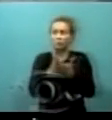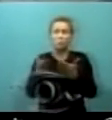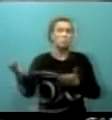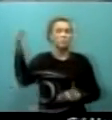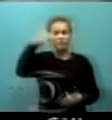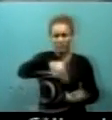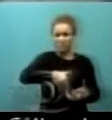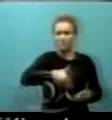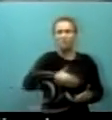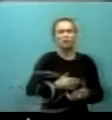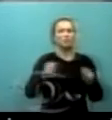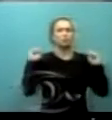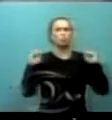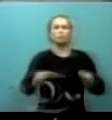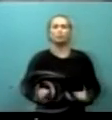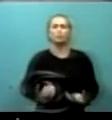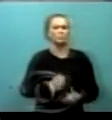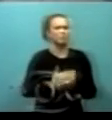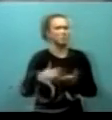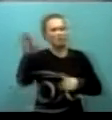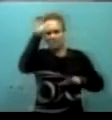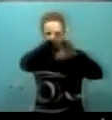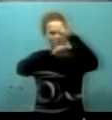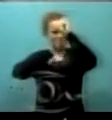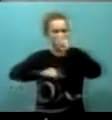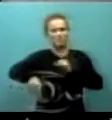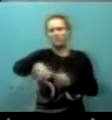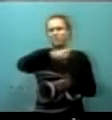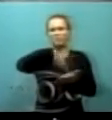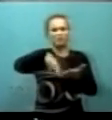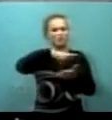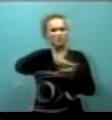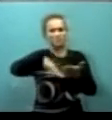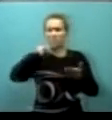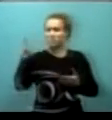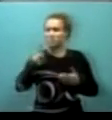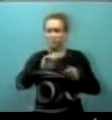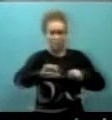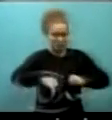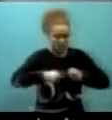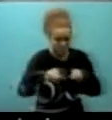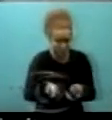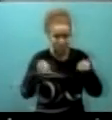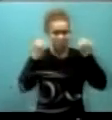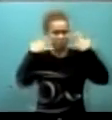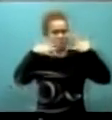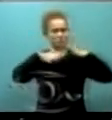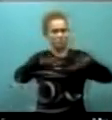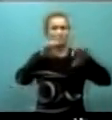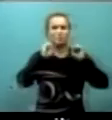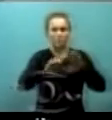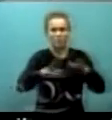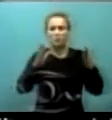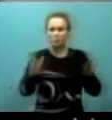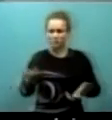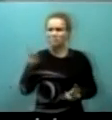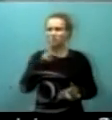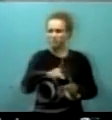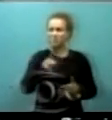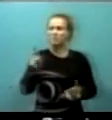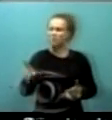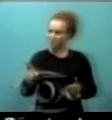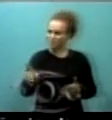caminhar pelo mundo, porque alguém está dedicando essa atenção. E por isso a Galha hoje passa a ser uma